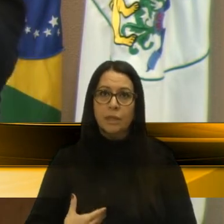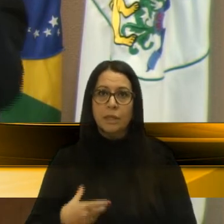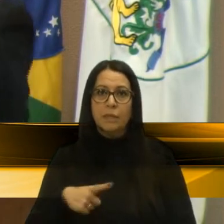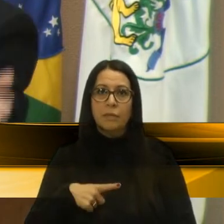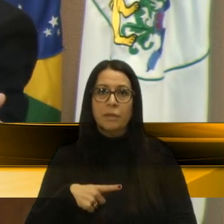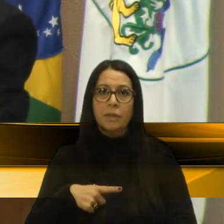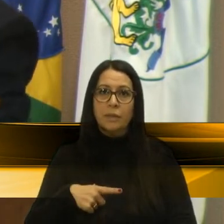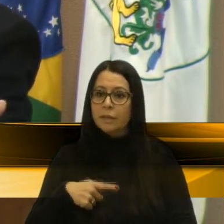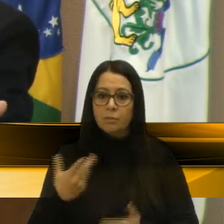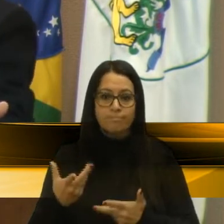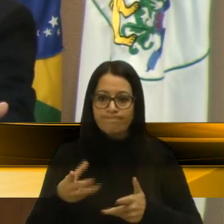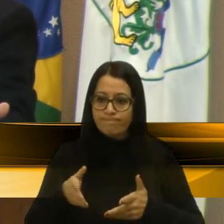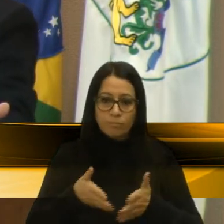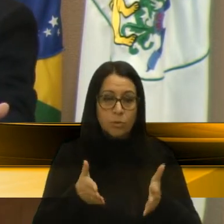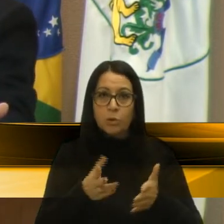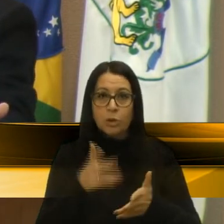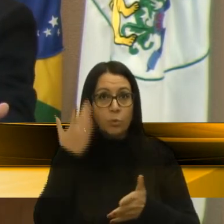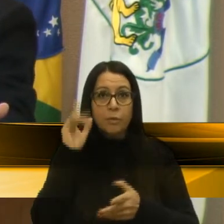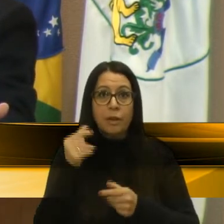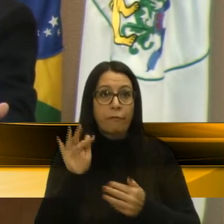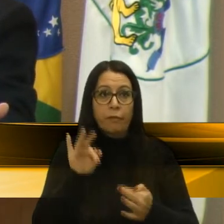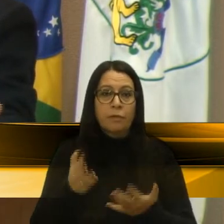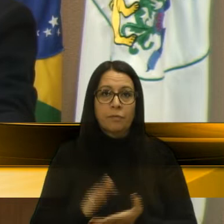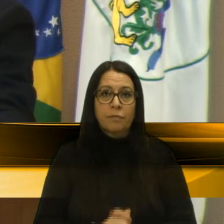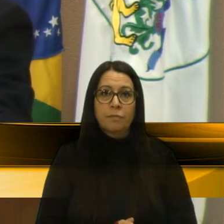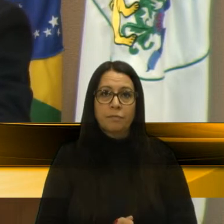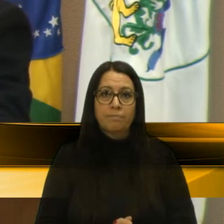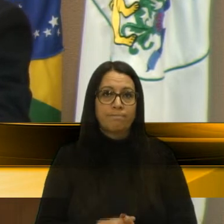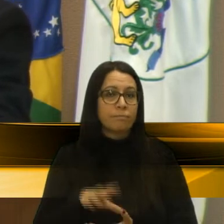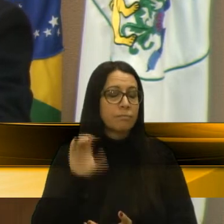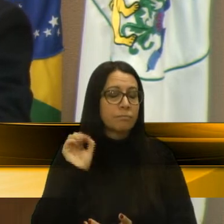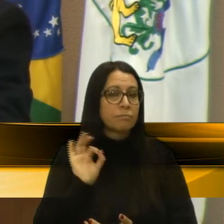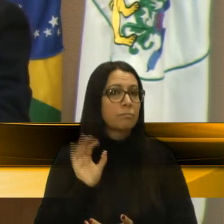uma reflexão, nós temos 1 ano e meio ainda pela